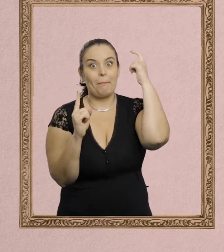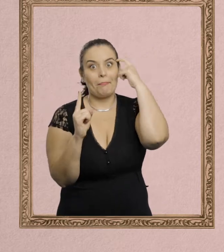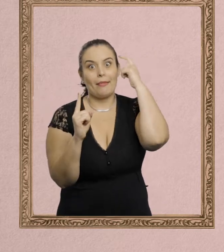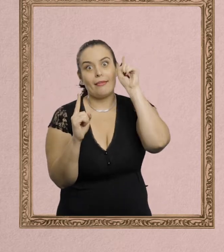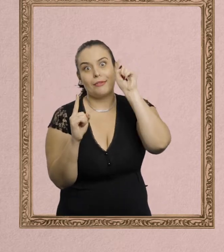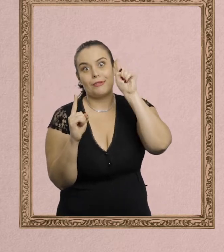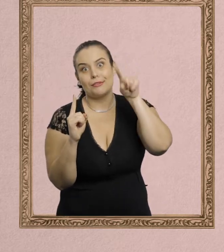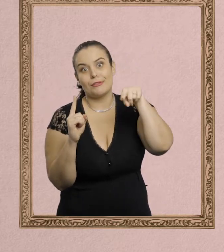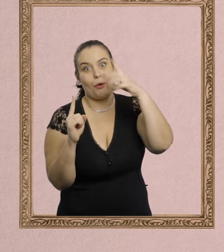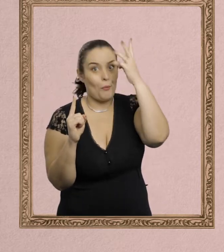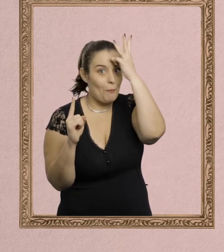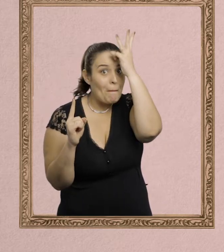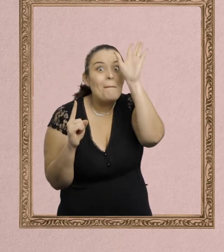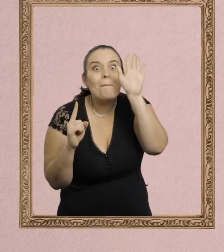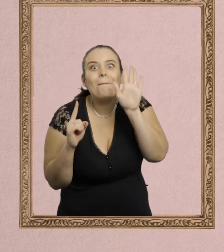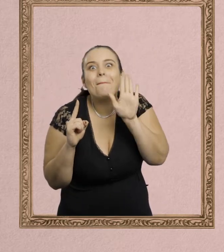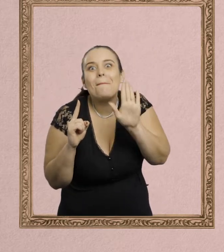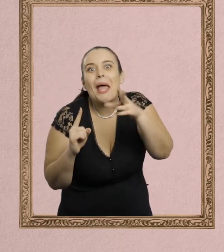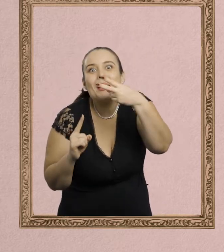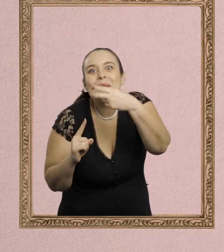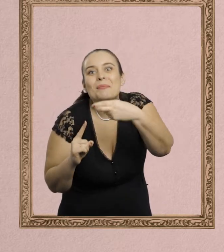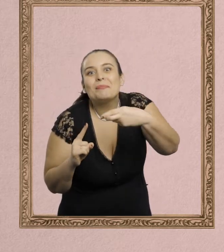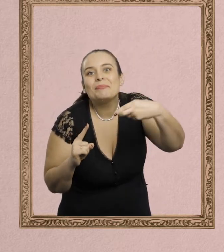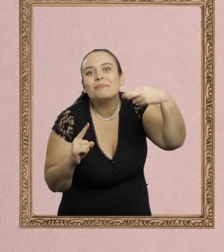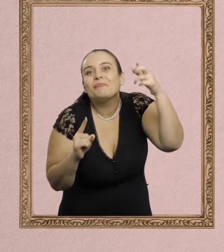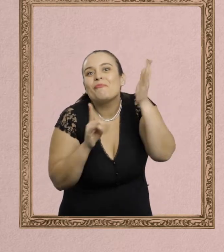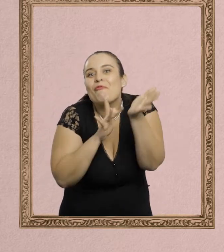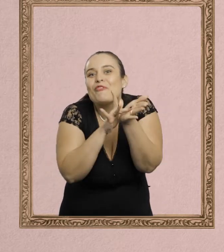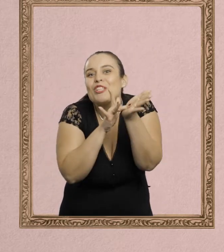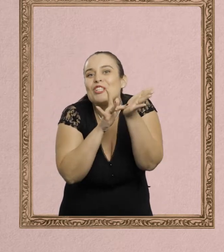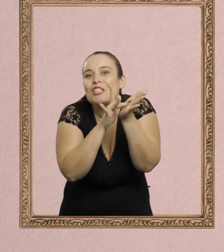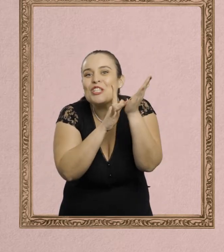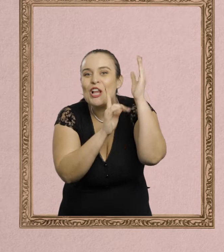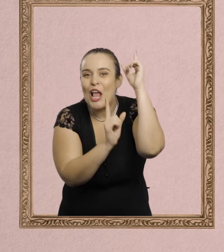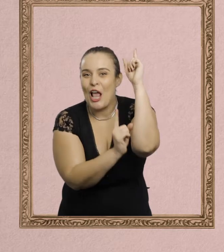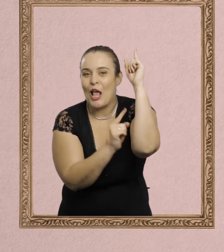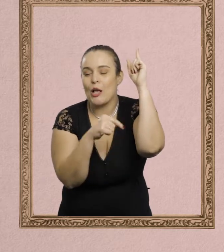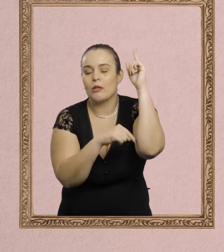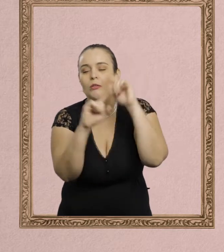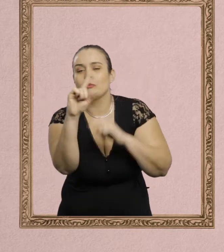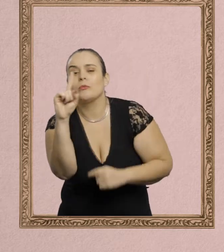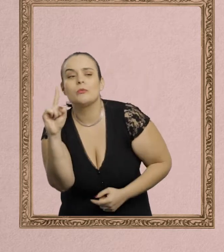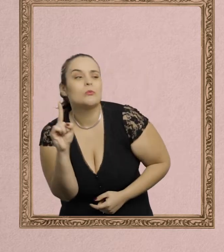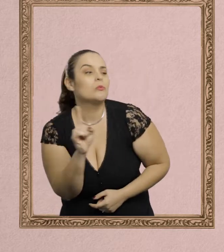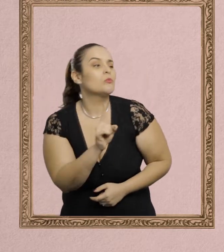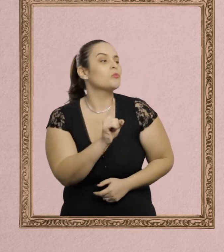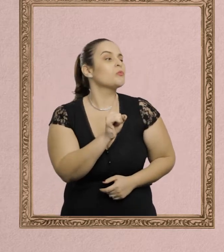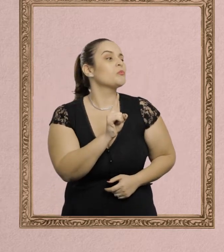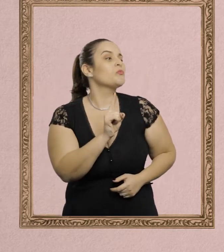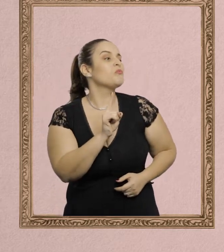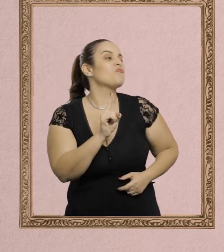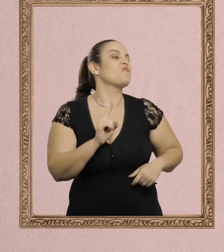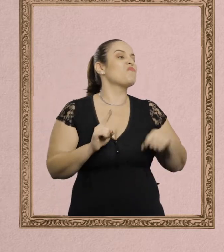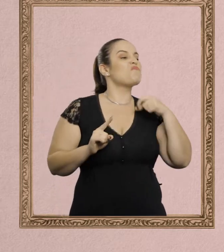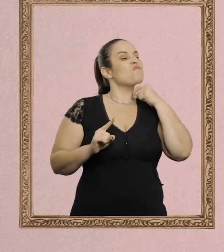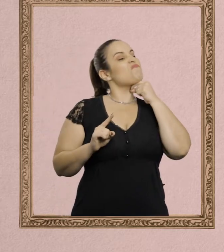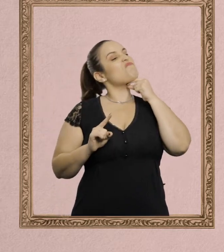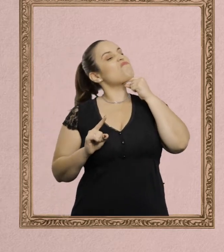Ele acreditava que era a Wendy, mas era o Peter Pan disfarçado de menina. O pirata